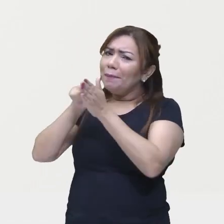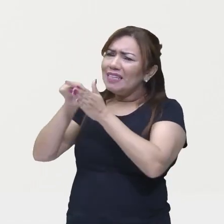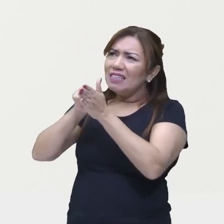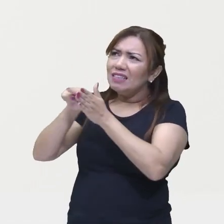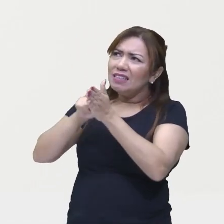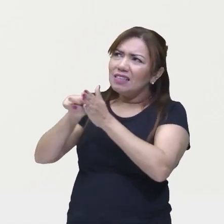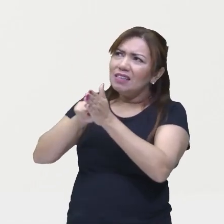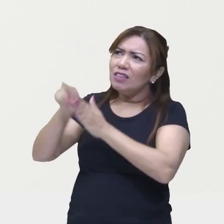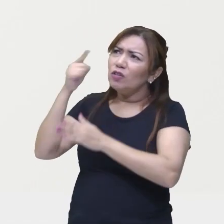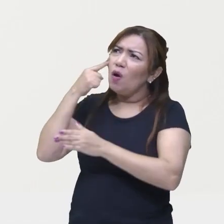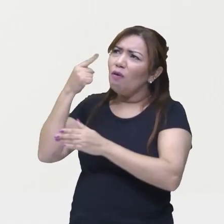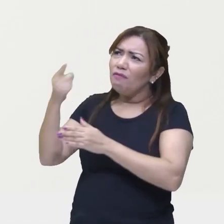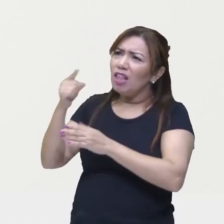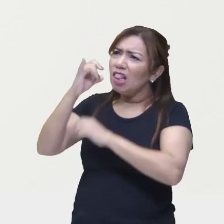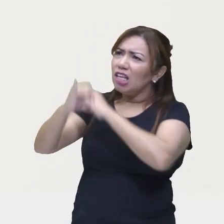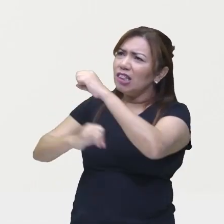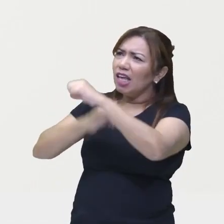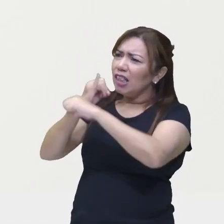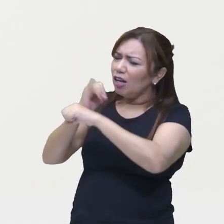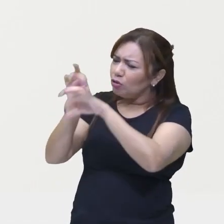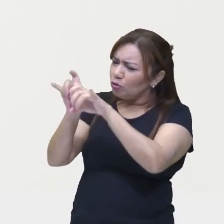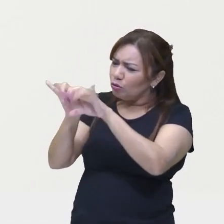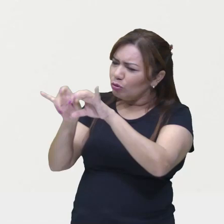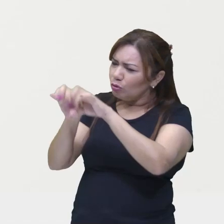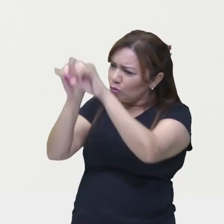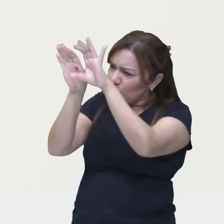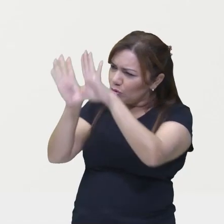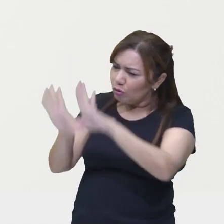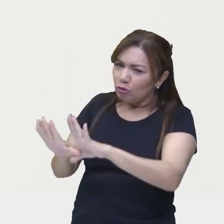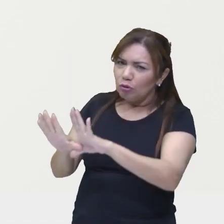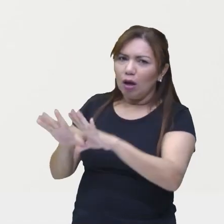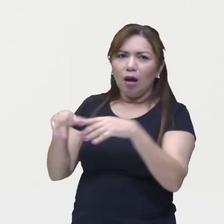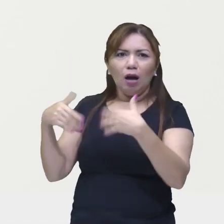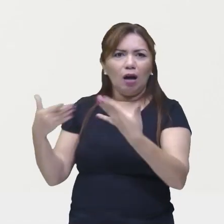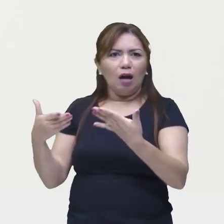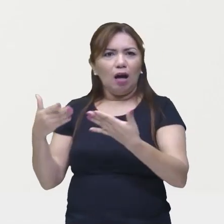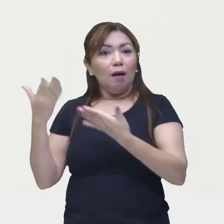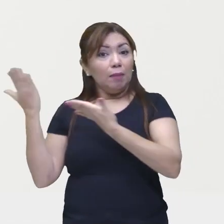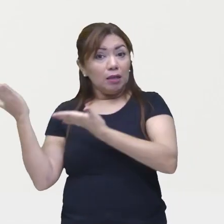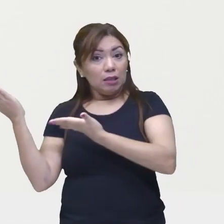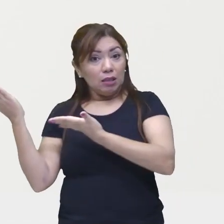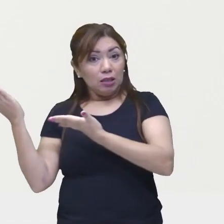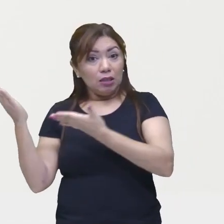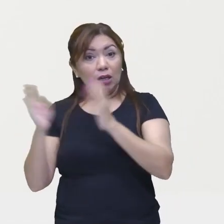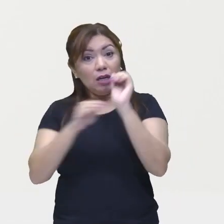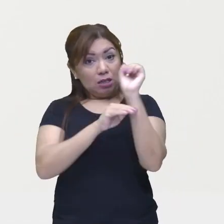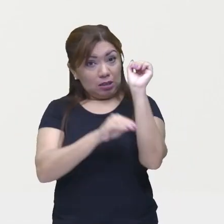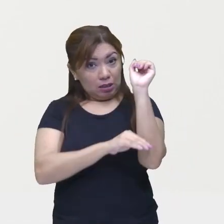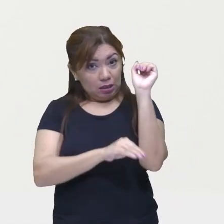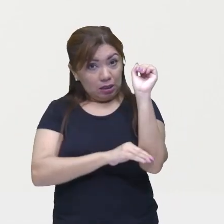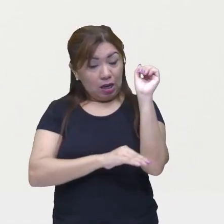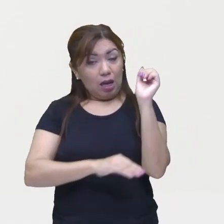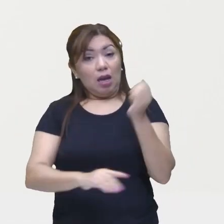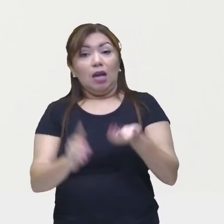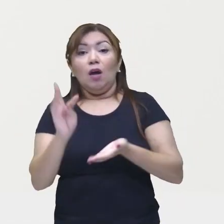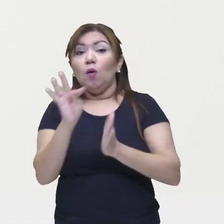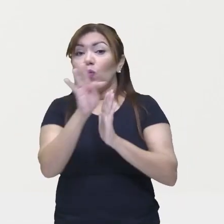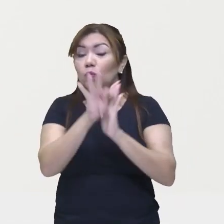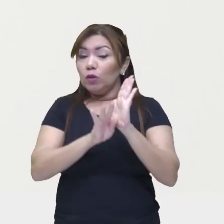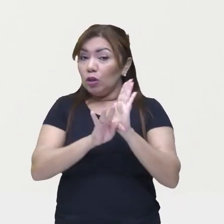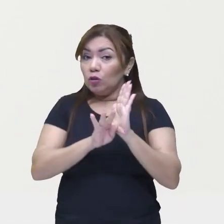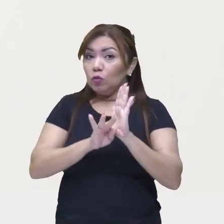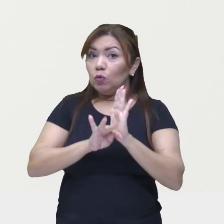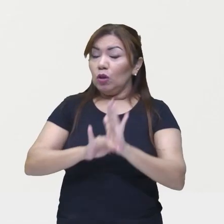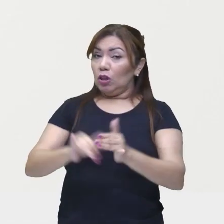na internet. A receita é um gênero textual instrucional. A